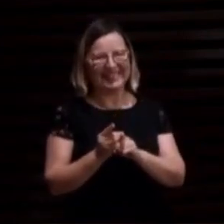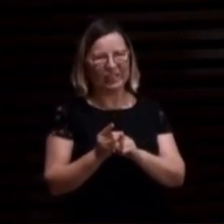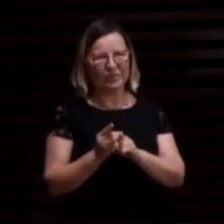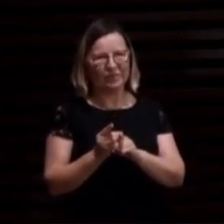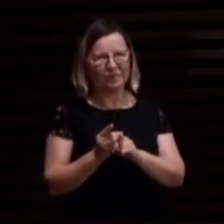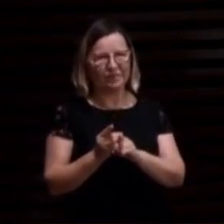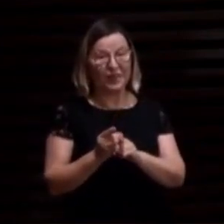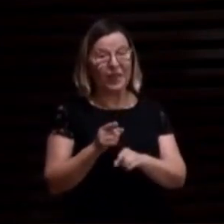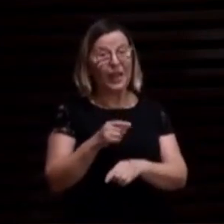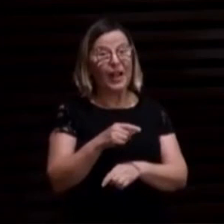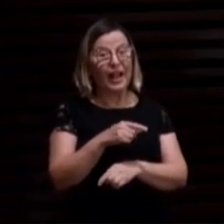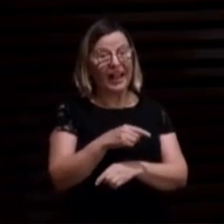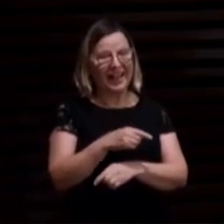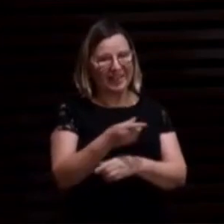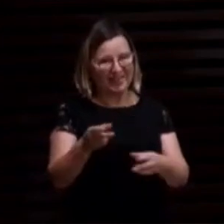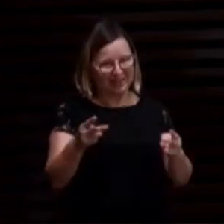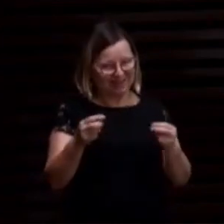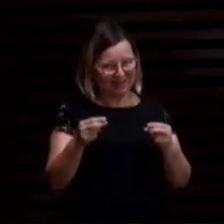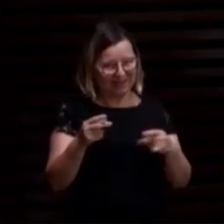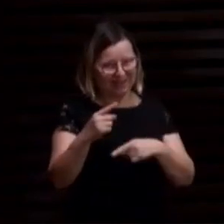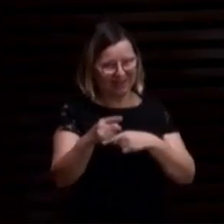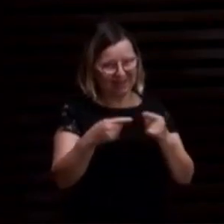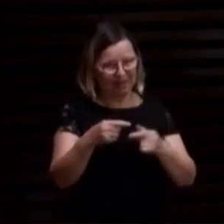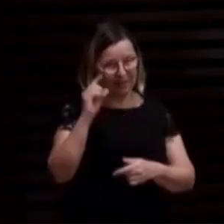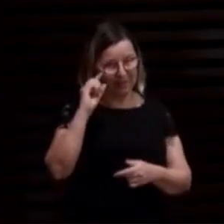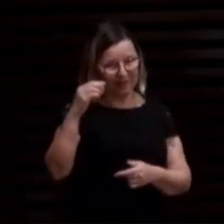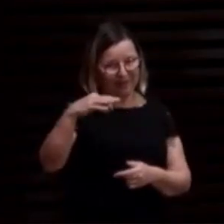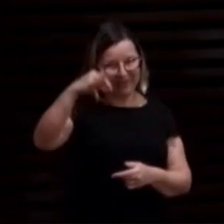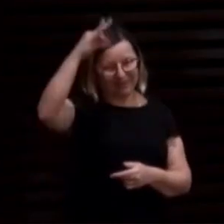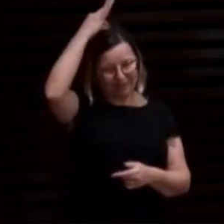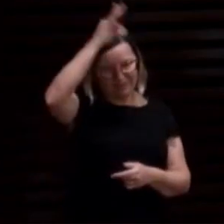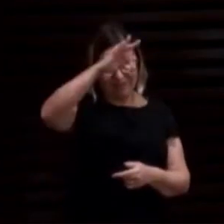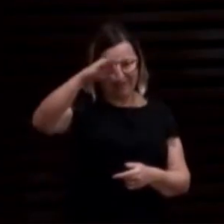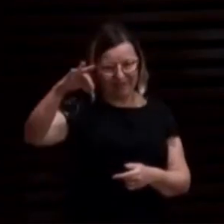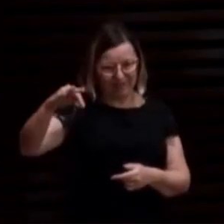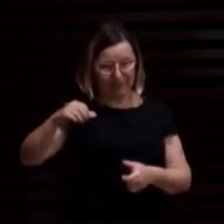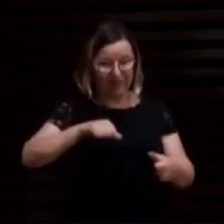Você vai verificar que depois do Pentecostes muda.